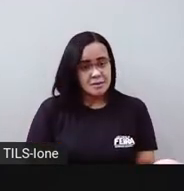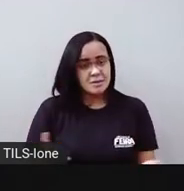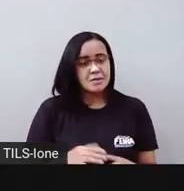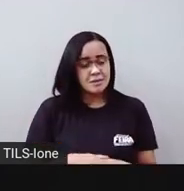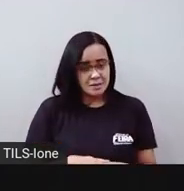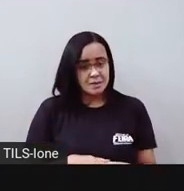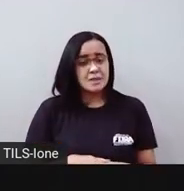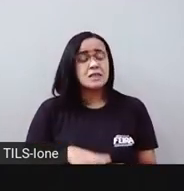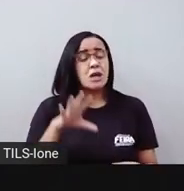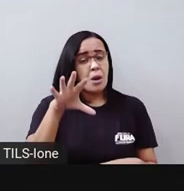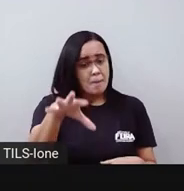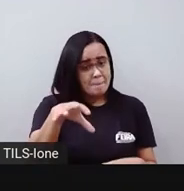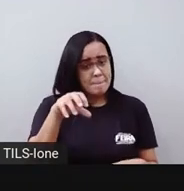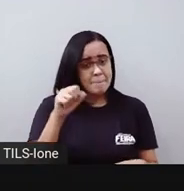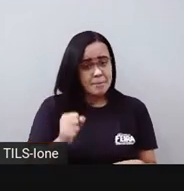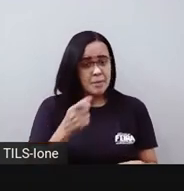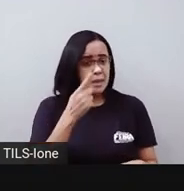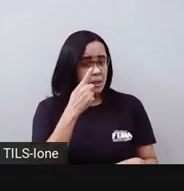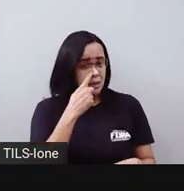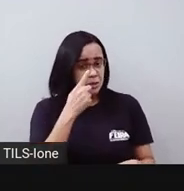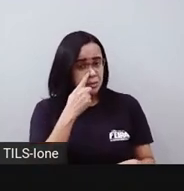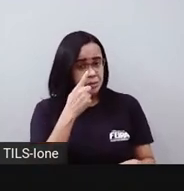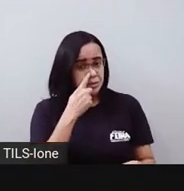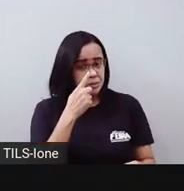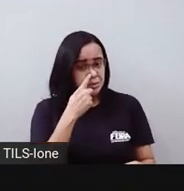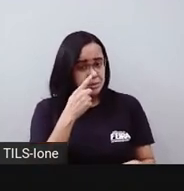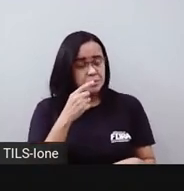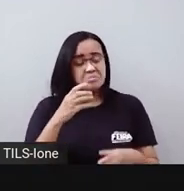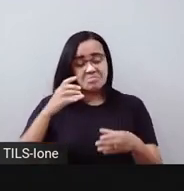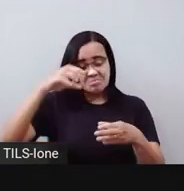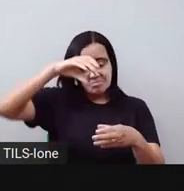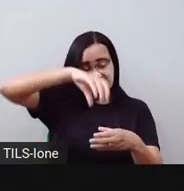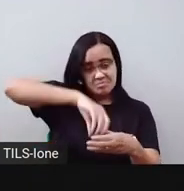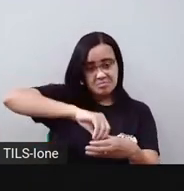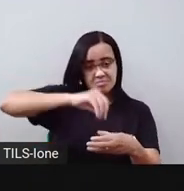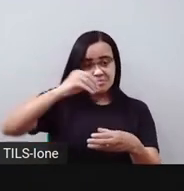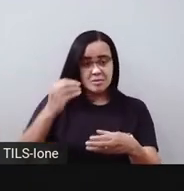Eu peguei o biscoito do pote de biscoito.